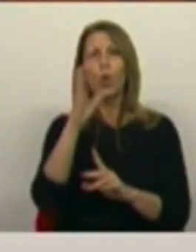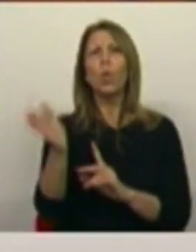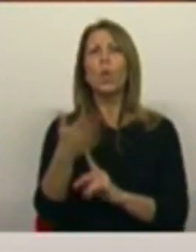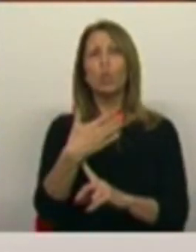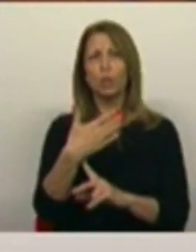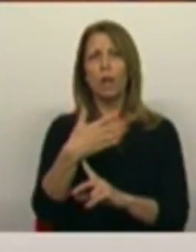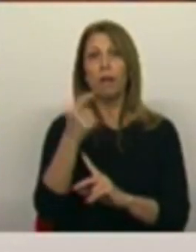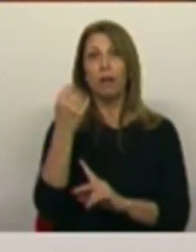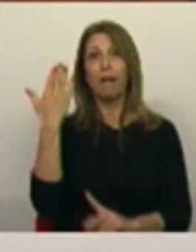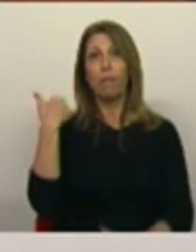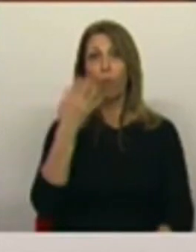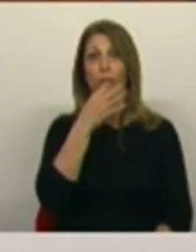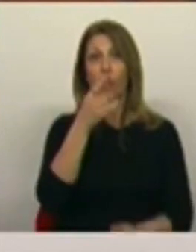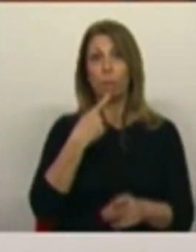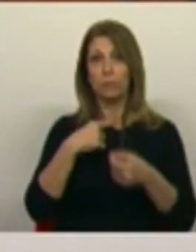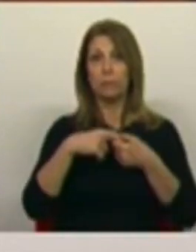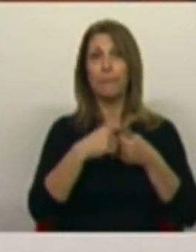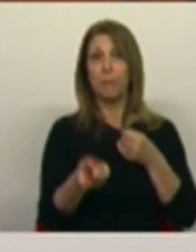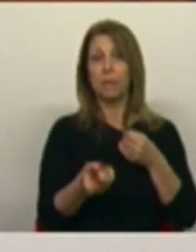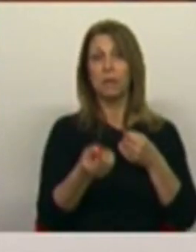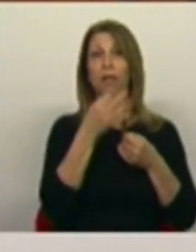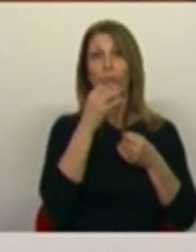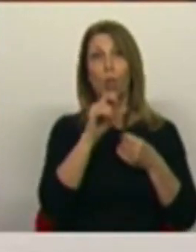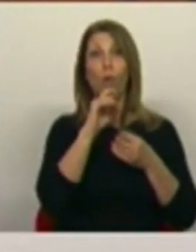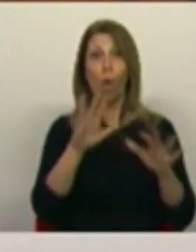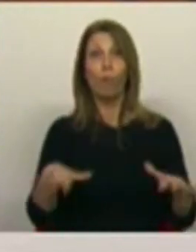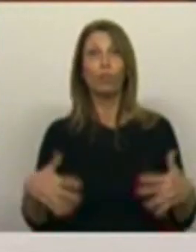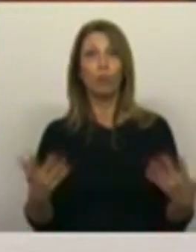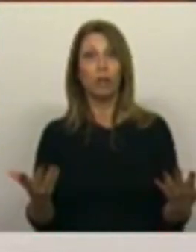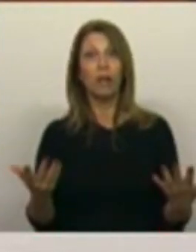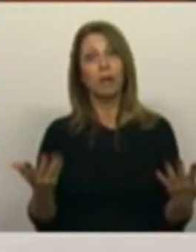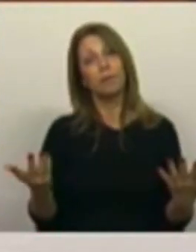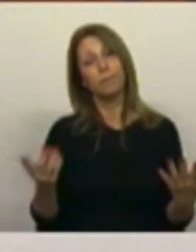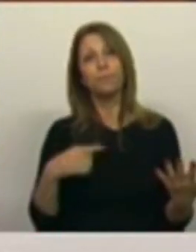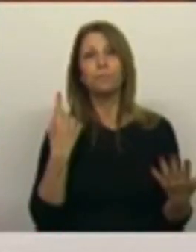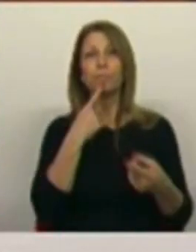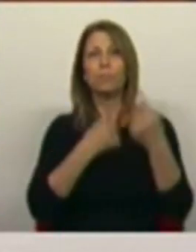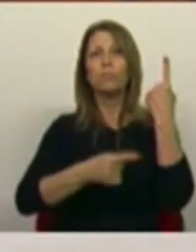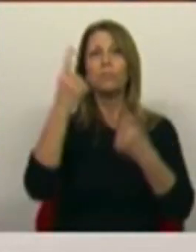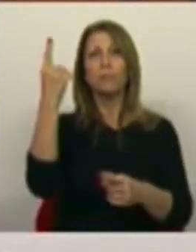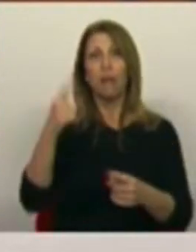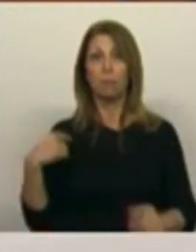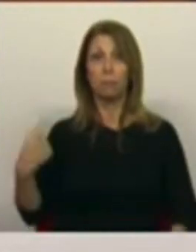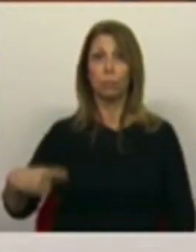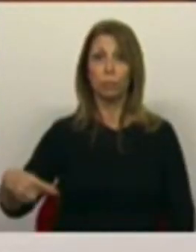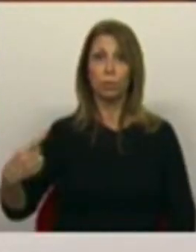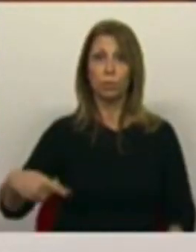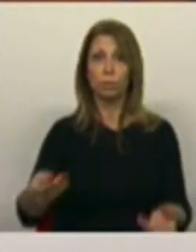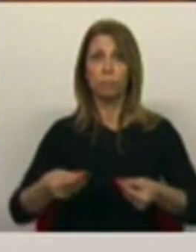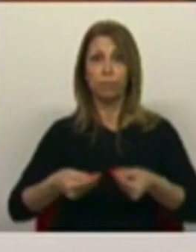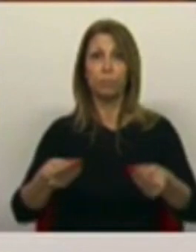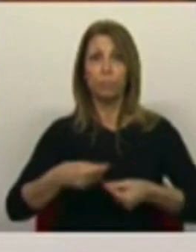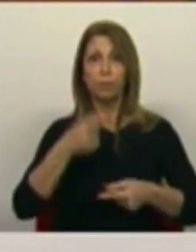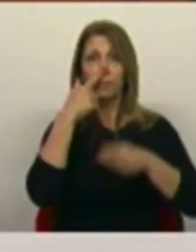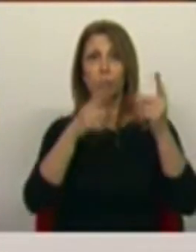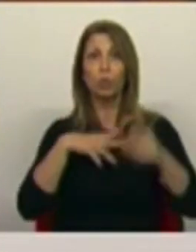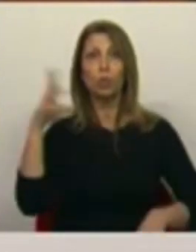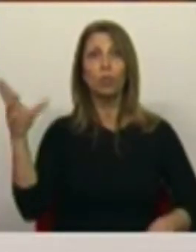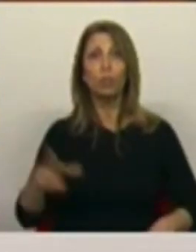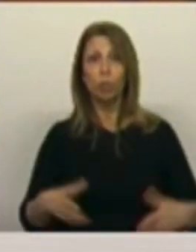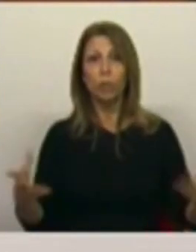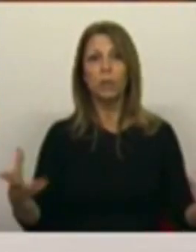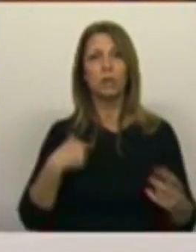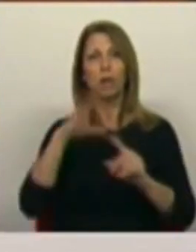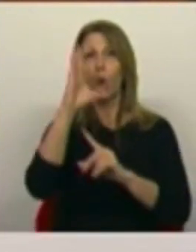pouco deu o exemplo do Brexit, que até referiu como uma oportunidade. Nós temos queixas a receber todos os dias de portugueses que ligam e os consulados não